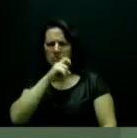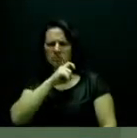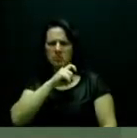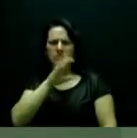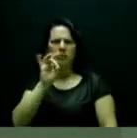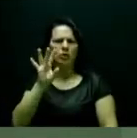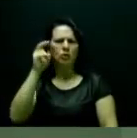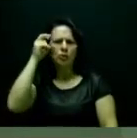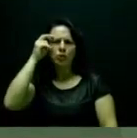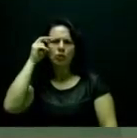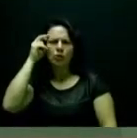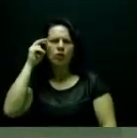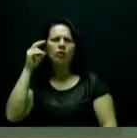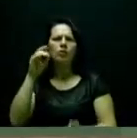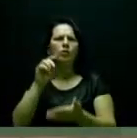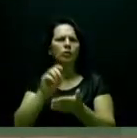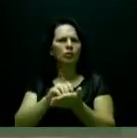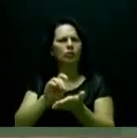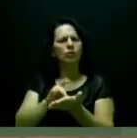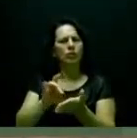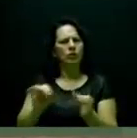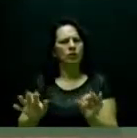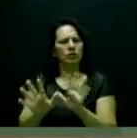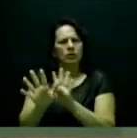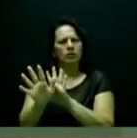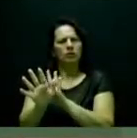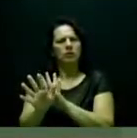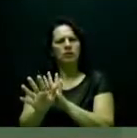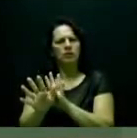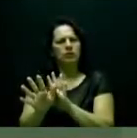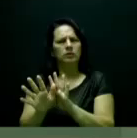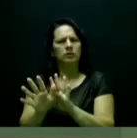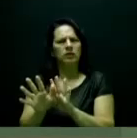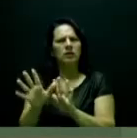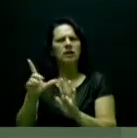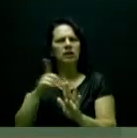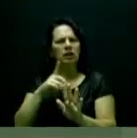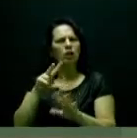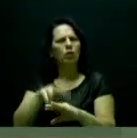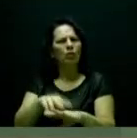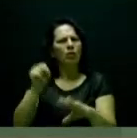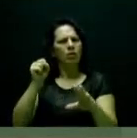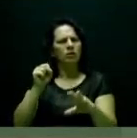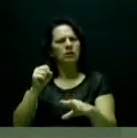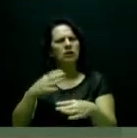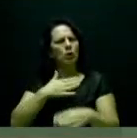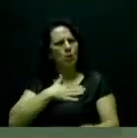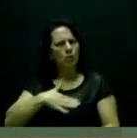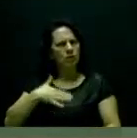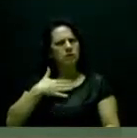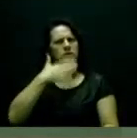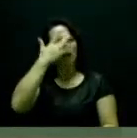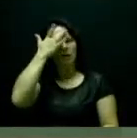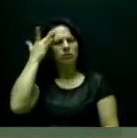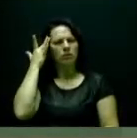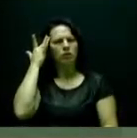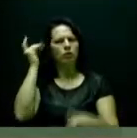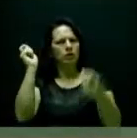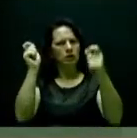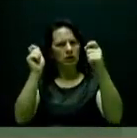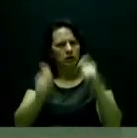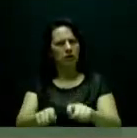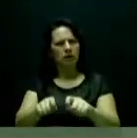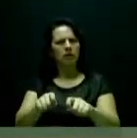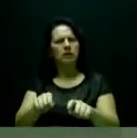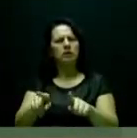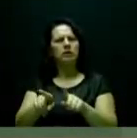não é sonho. Sonho você realiza na iniciativa privada. Ser prefeito tem que ter vocação, tem que gostar de gente, tem que ter competência, tem que